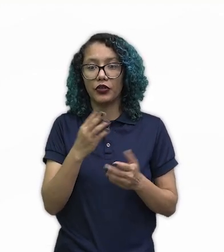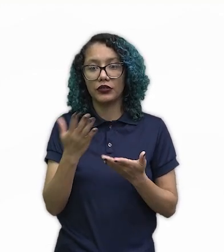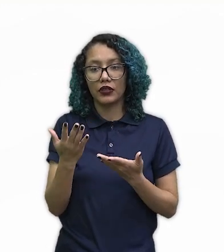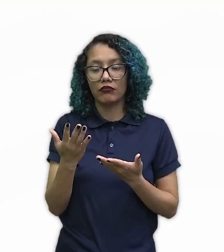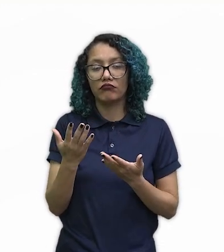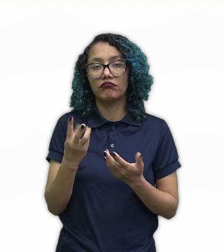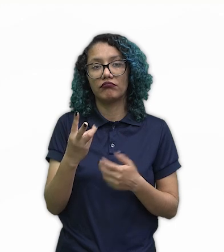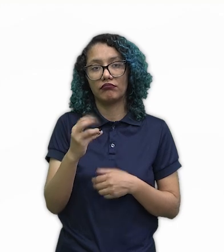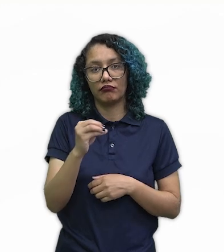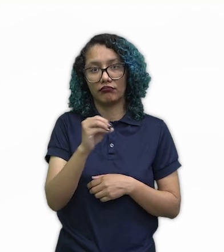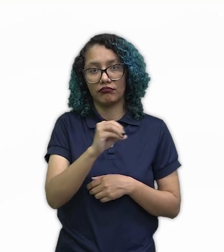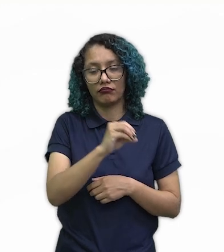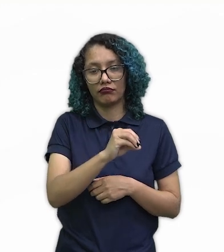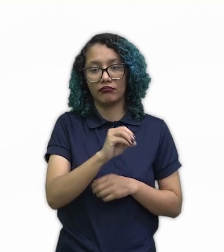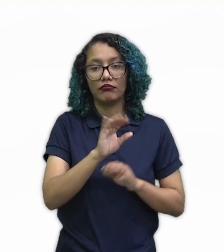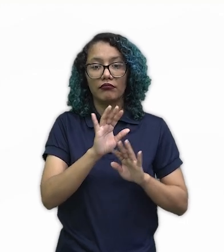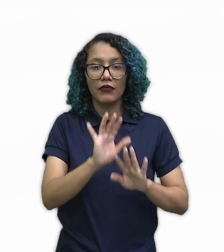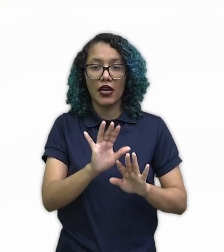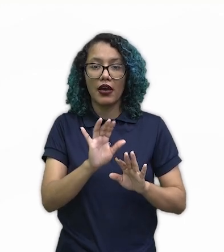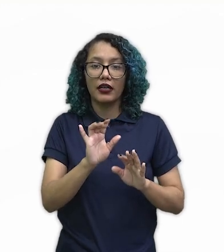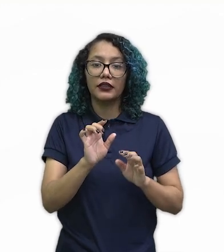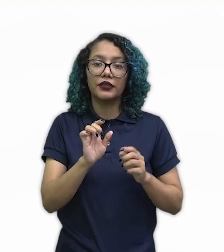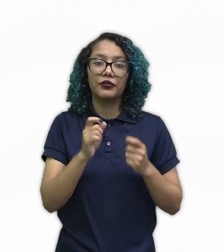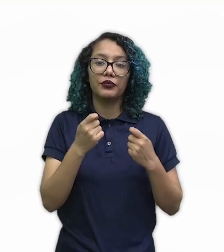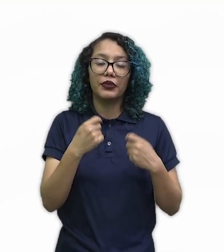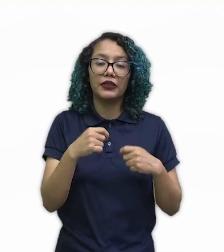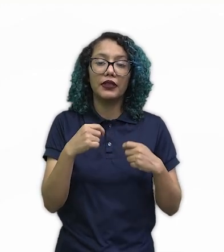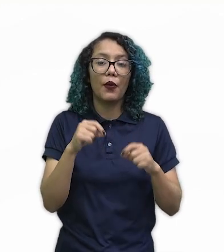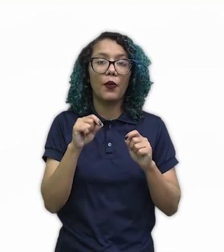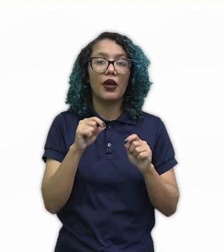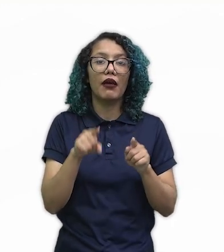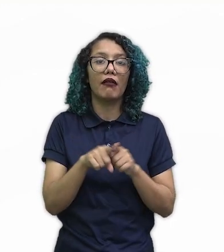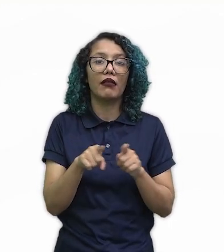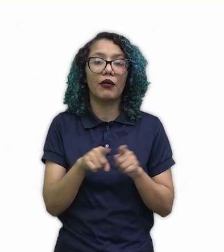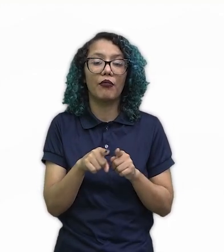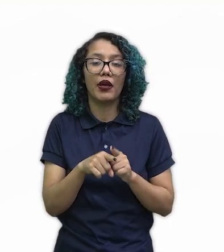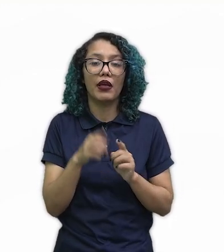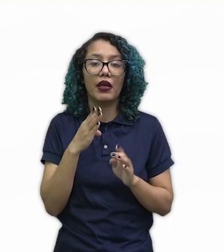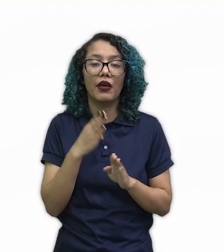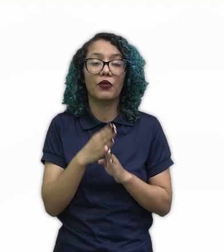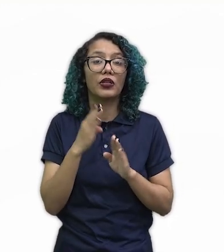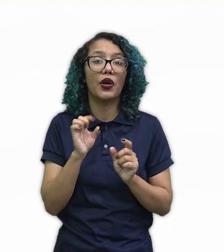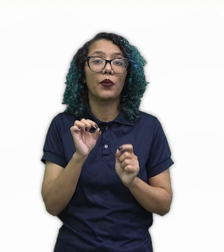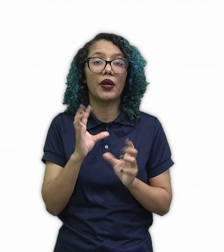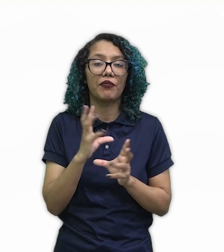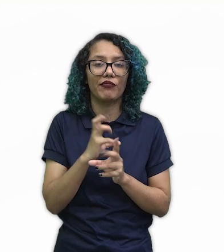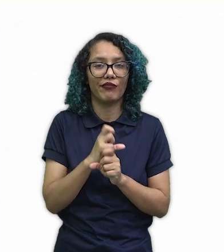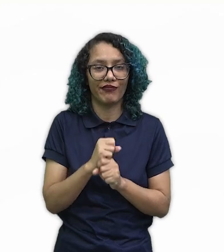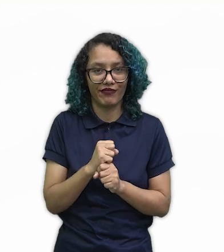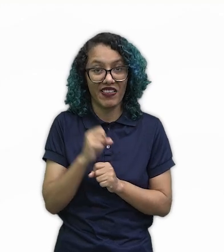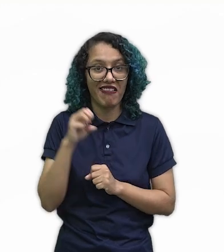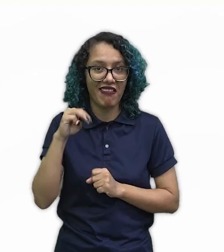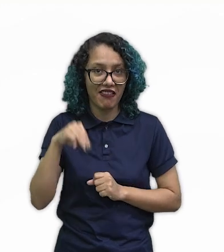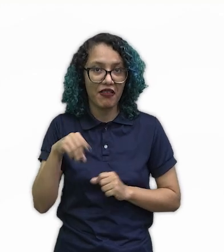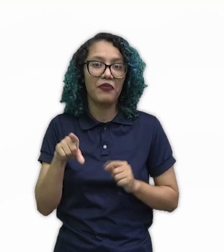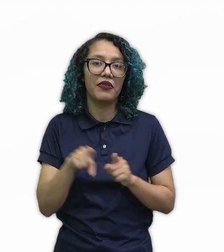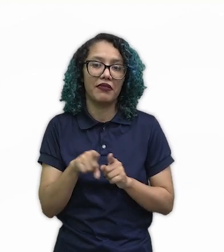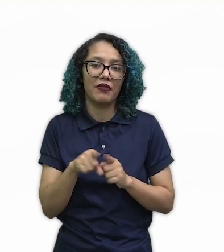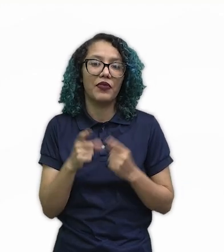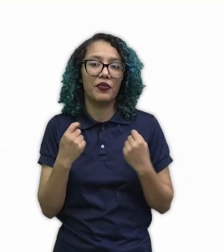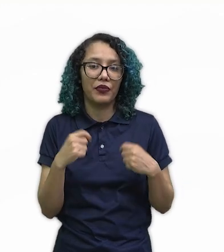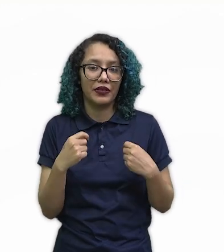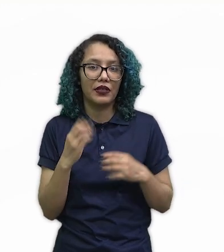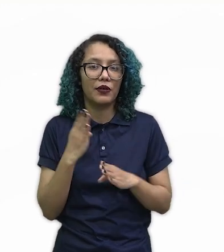Tá legal? Mas a questão pedia para a gente um pouco mais do que isso, né? A questão pedia que a gente determinasse o montante, certo? Aqui, ó,